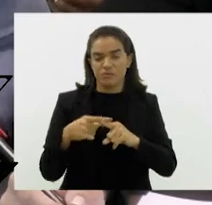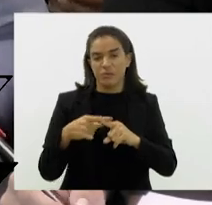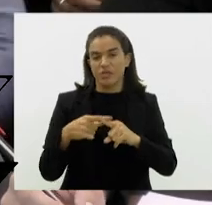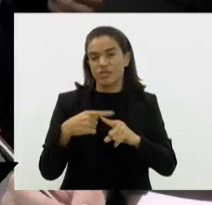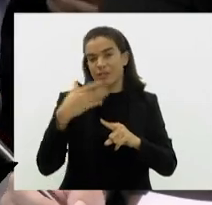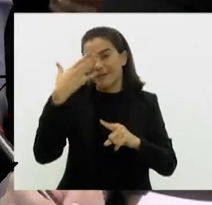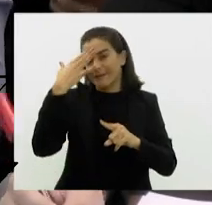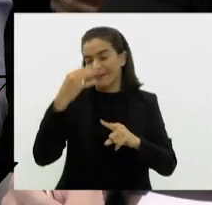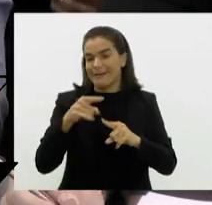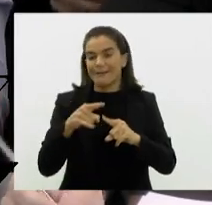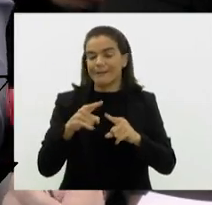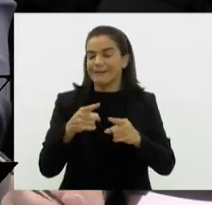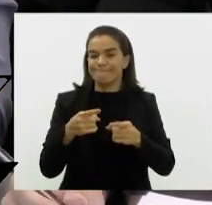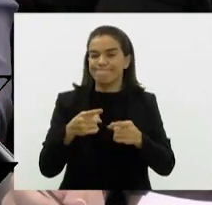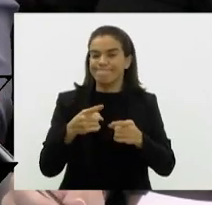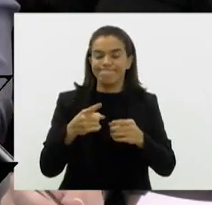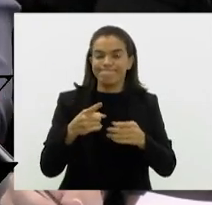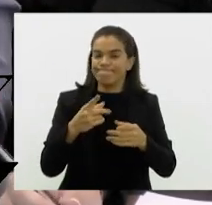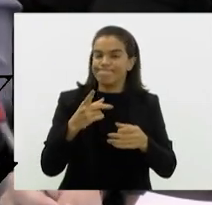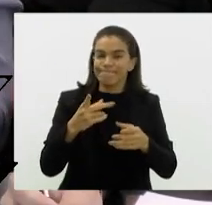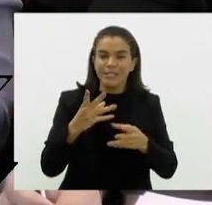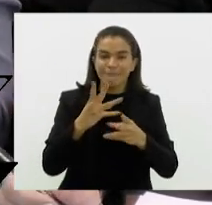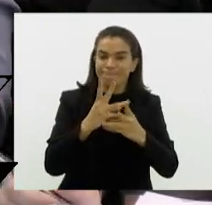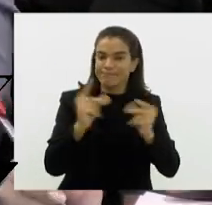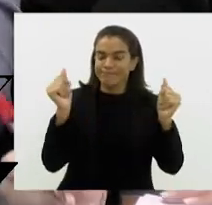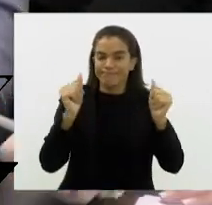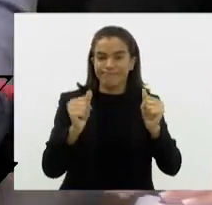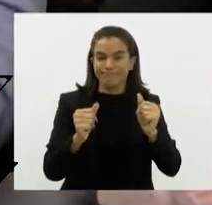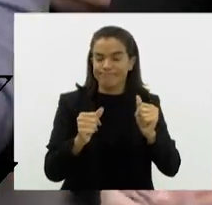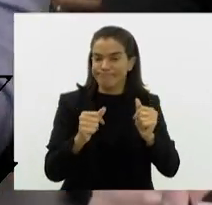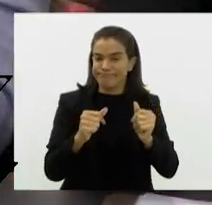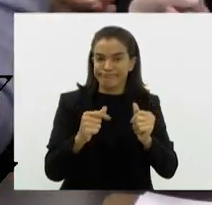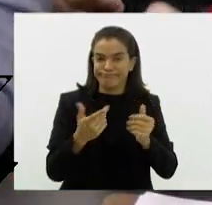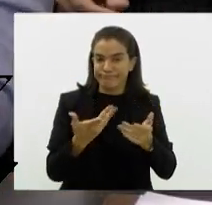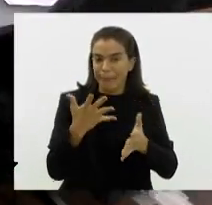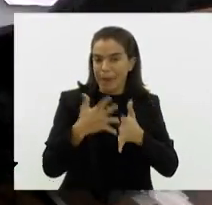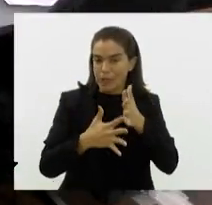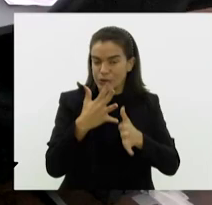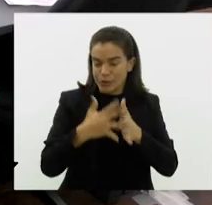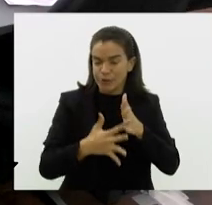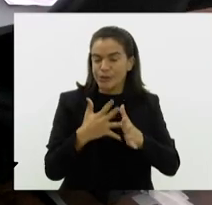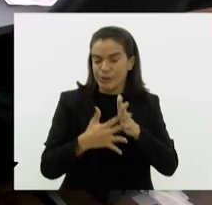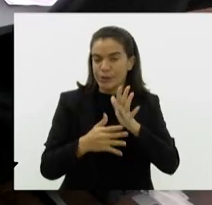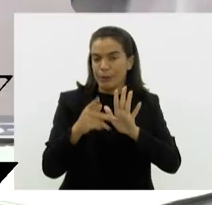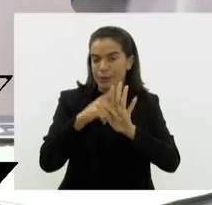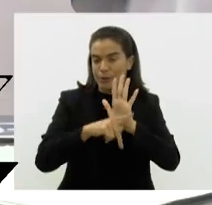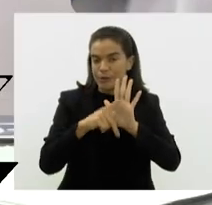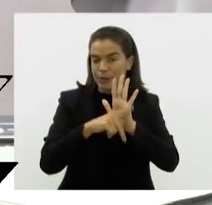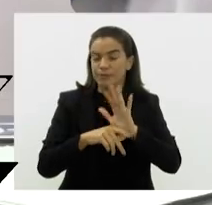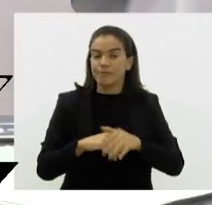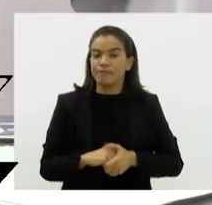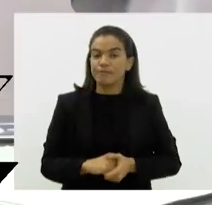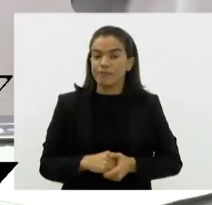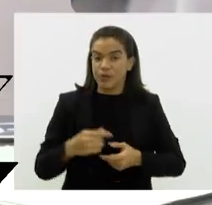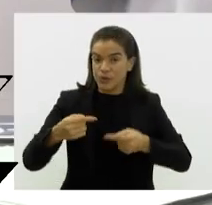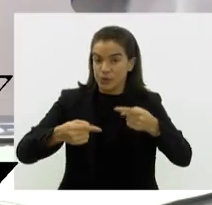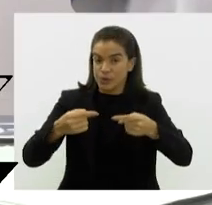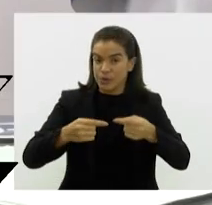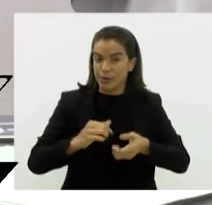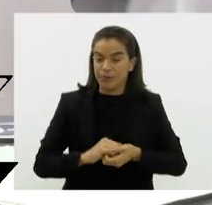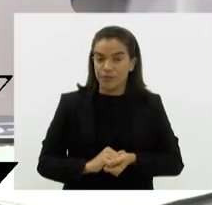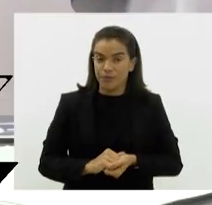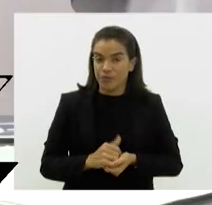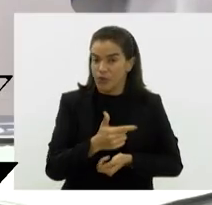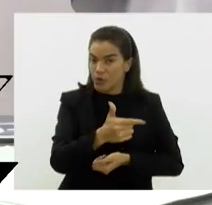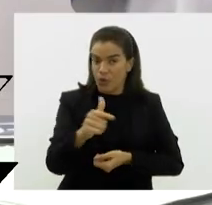que ela descaracteriza um dos objetivos do projeto. Perfeito. Em discussão.